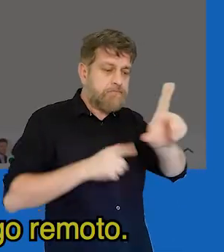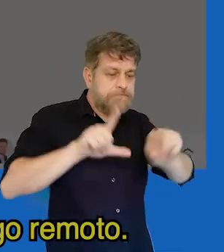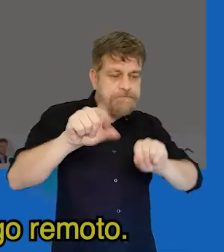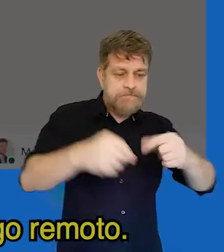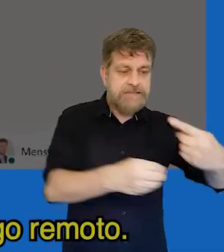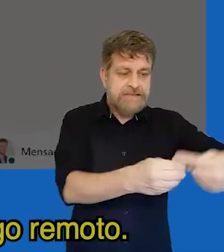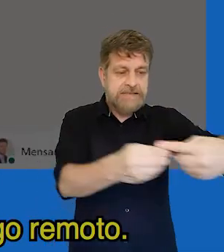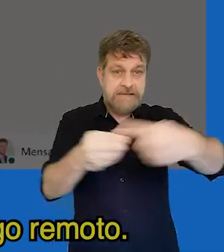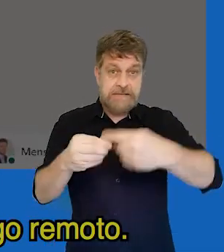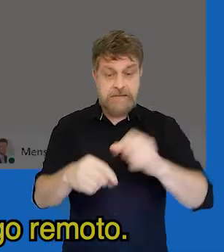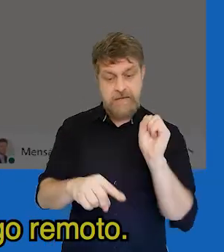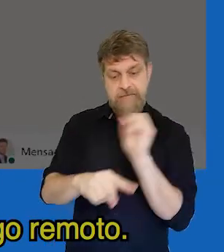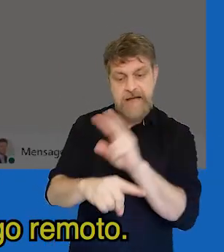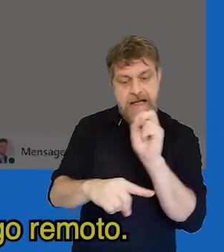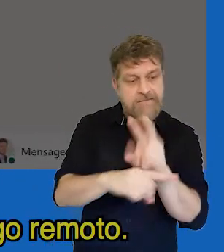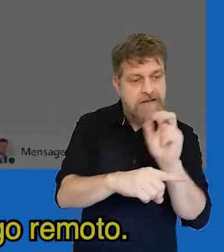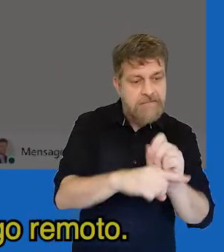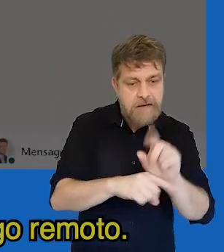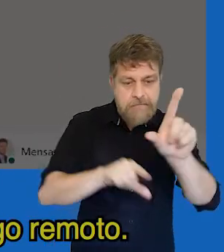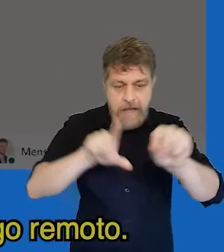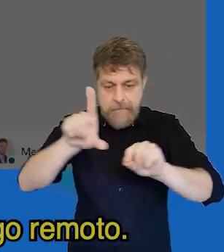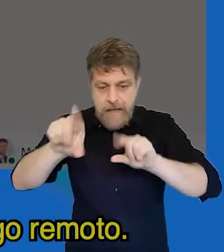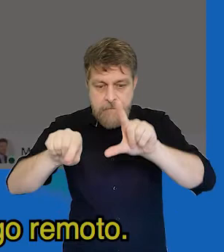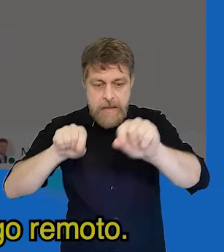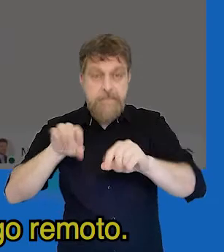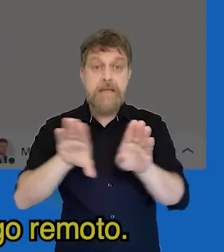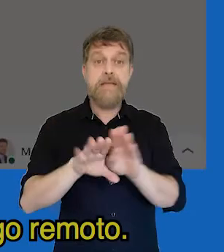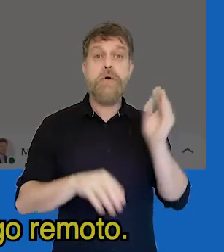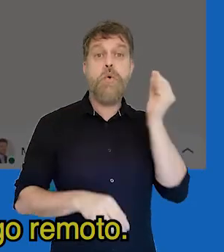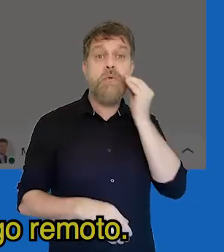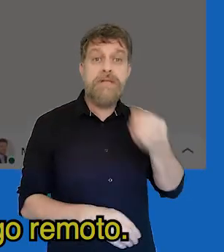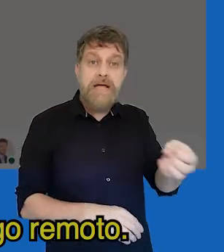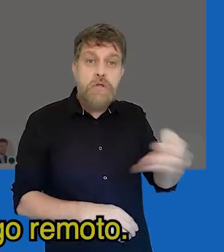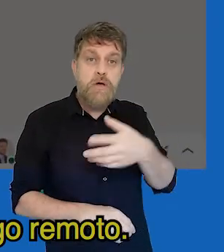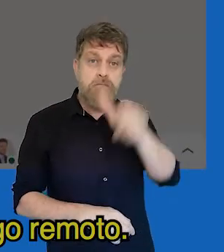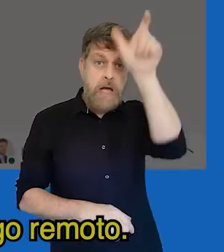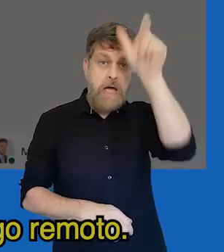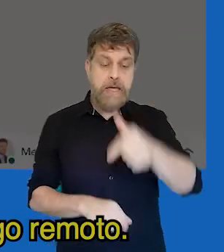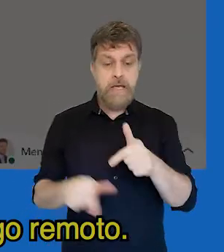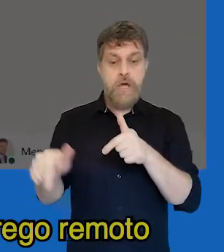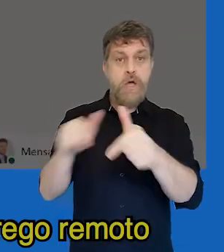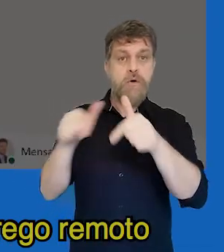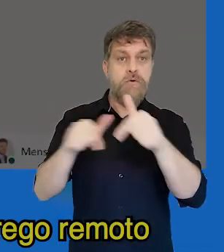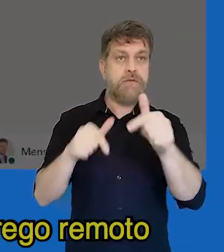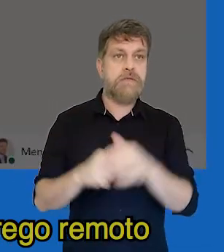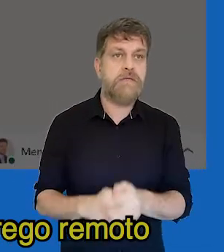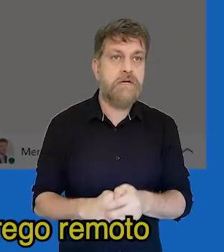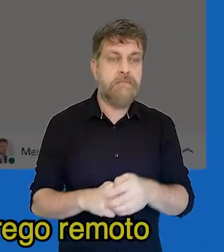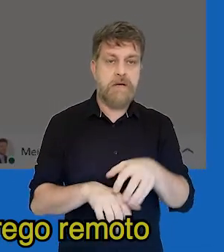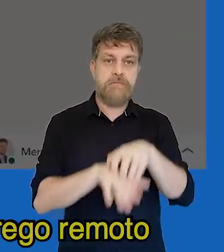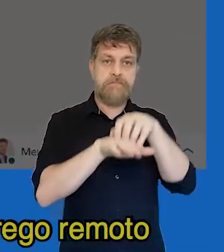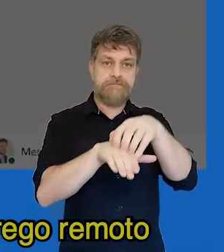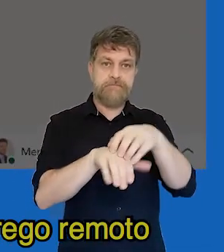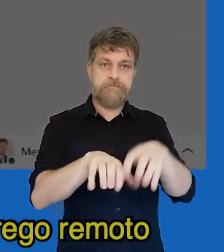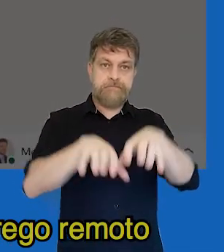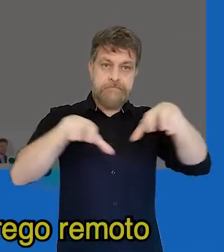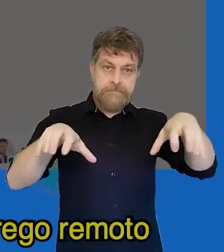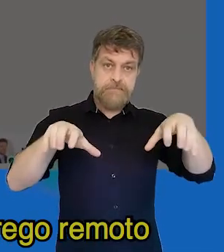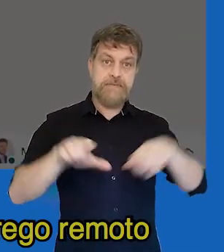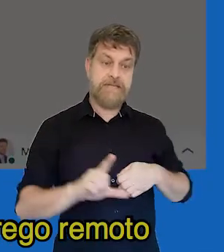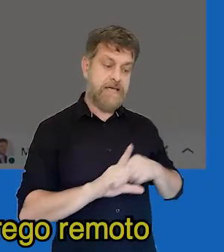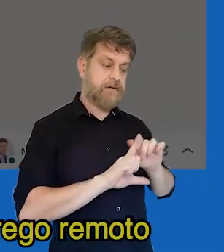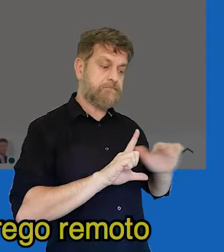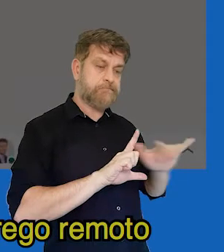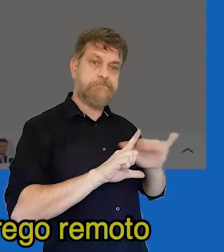cidades e locais de vagas aqui e aí também a gente nova oportunidade que é o estou procurando emprego remoto hoje nas vagas do LinkedIn